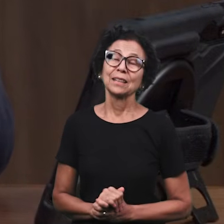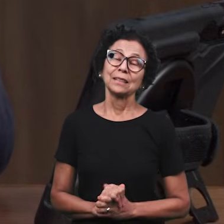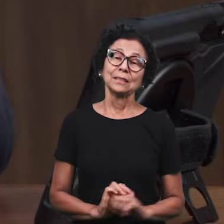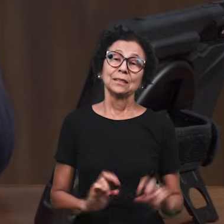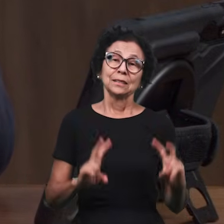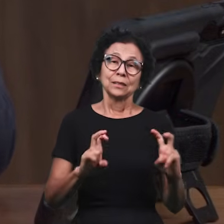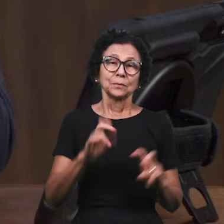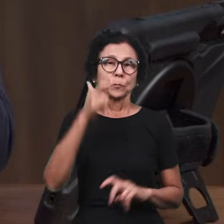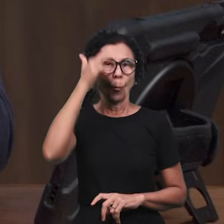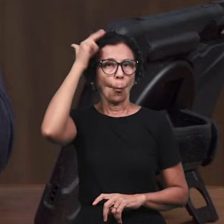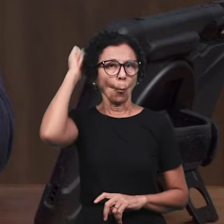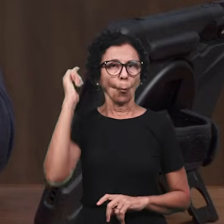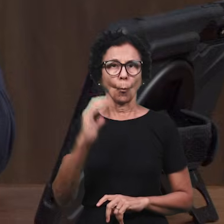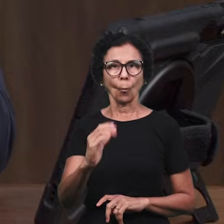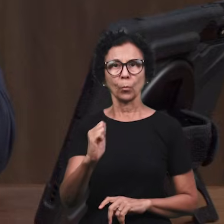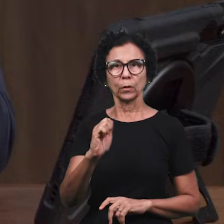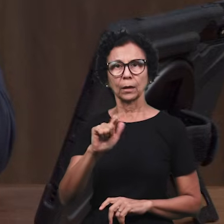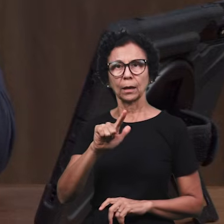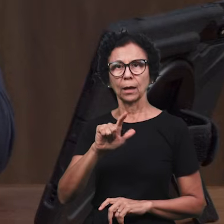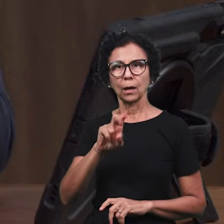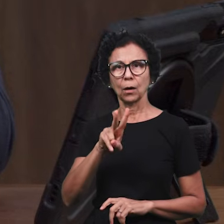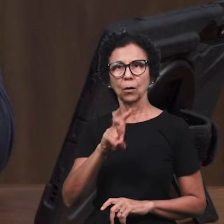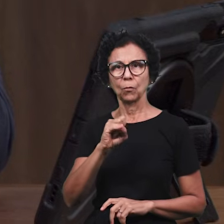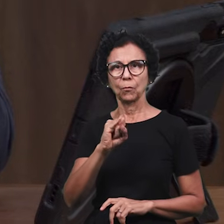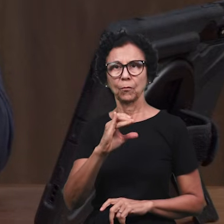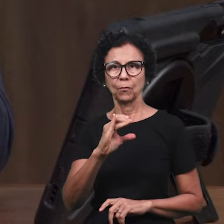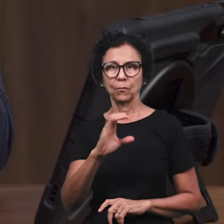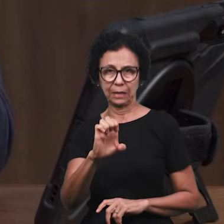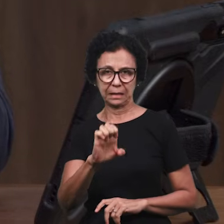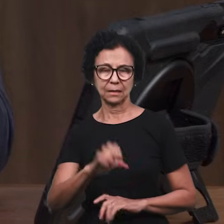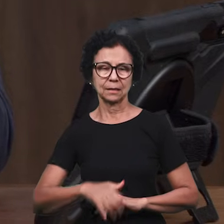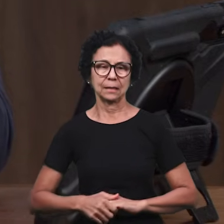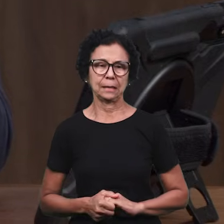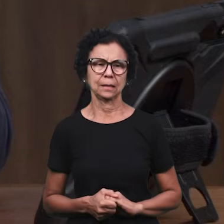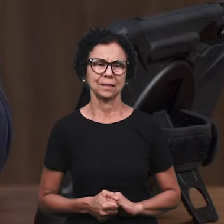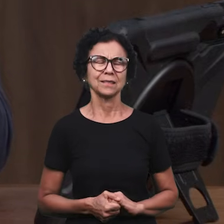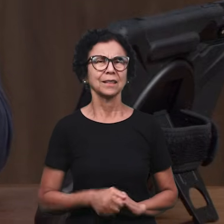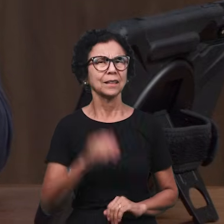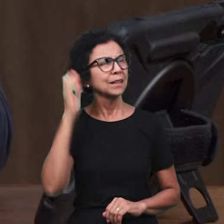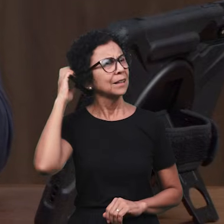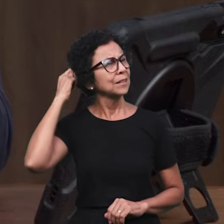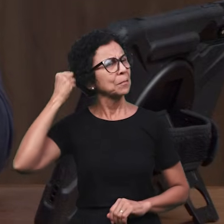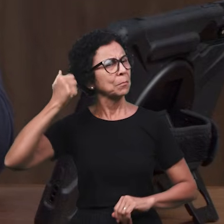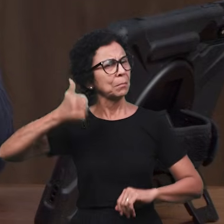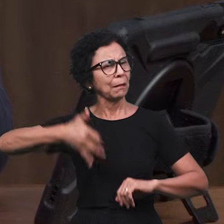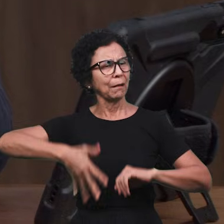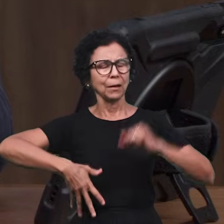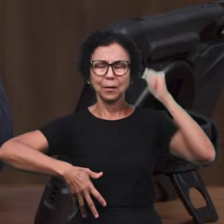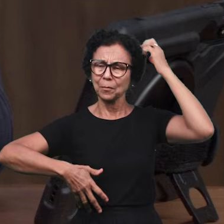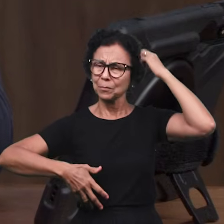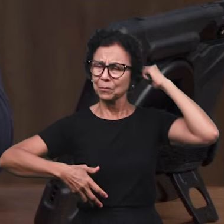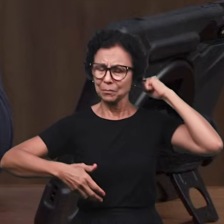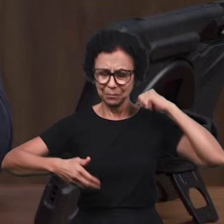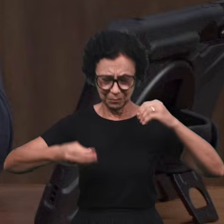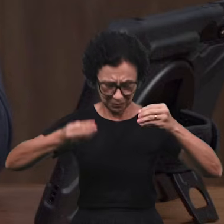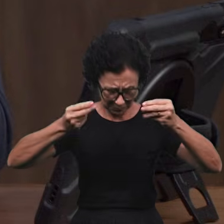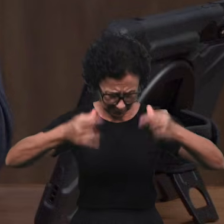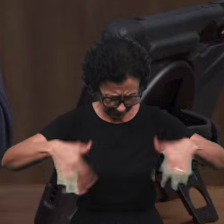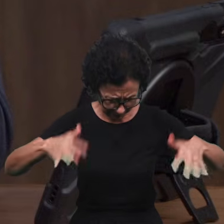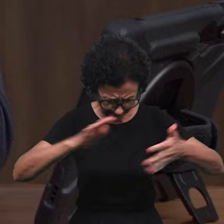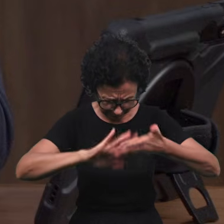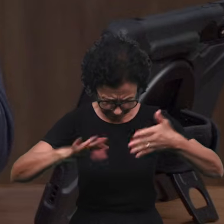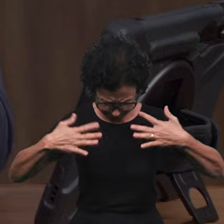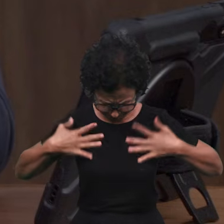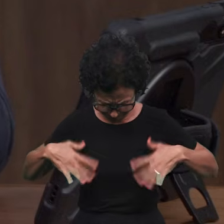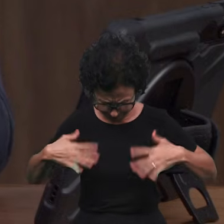calvície, mas ele falou a respeito da calvície, né, ou melhor, da queda capilar transitória. Sim. Que acontece